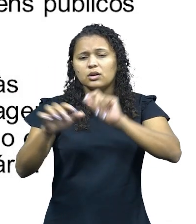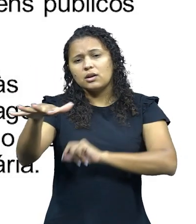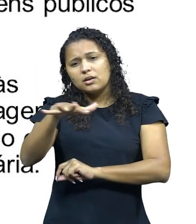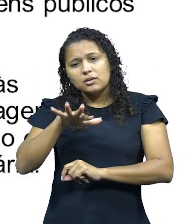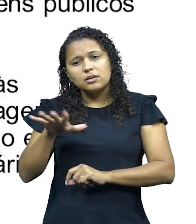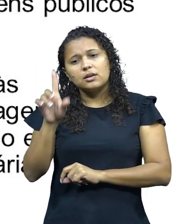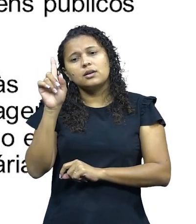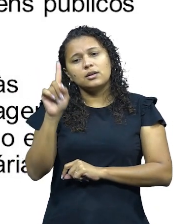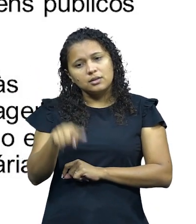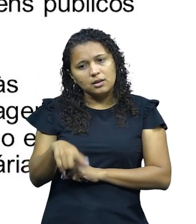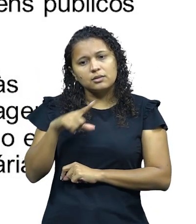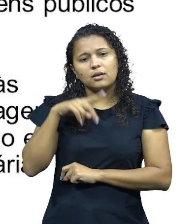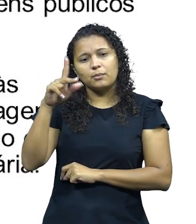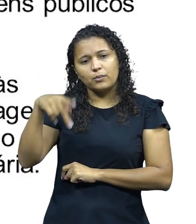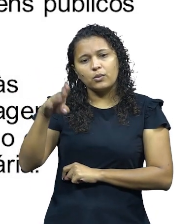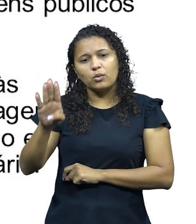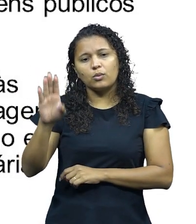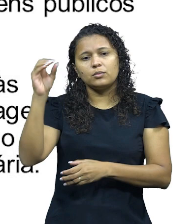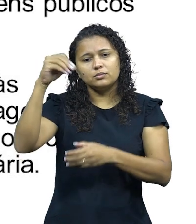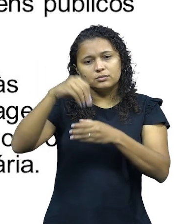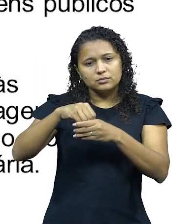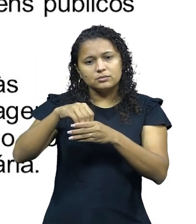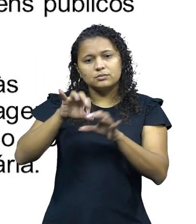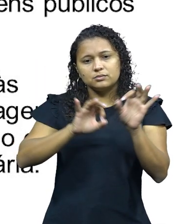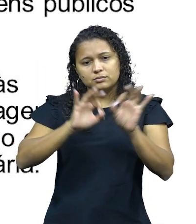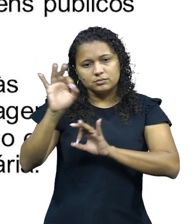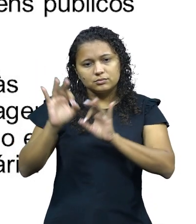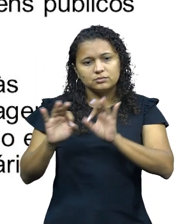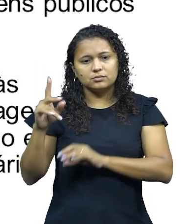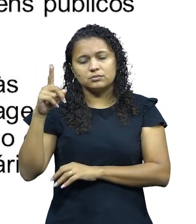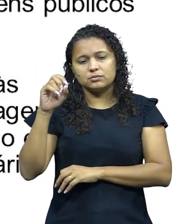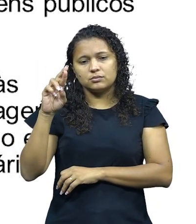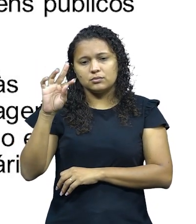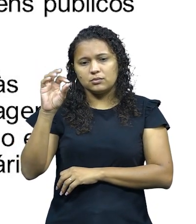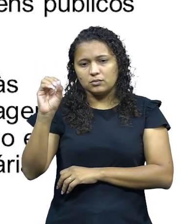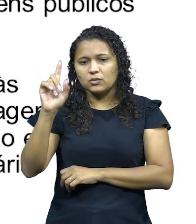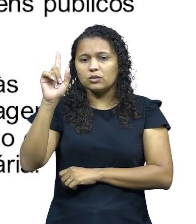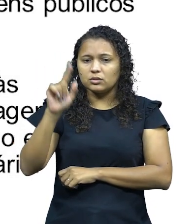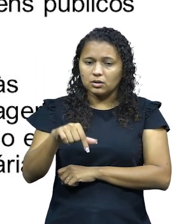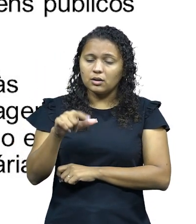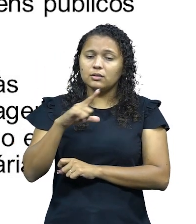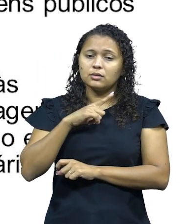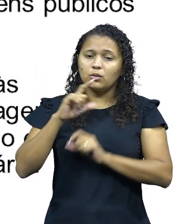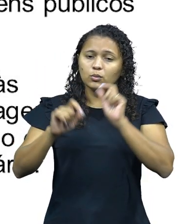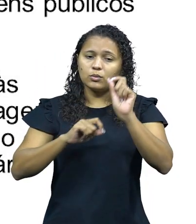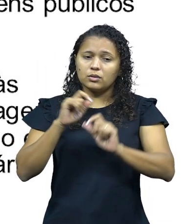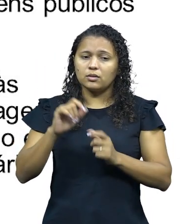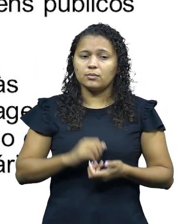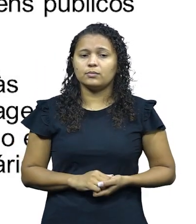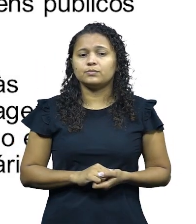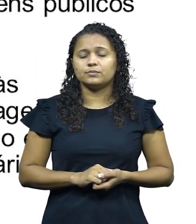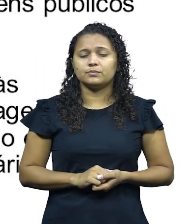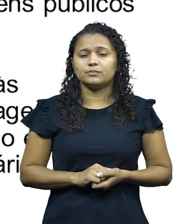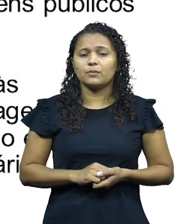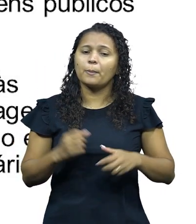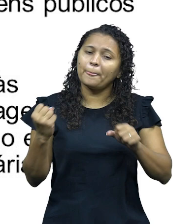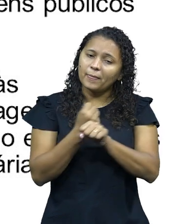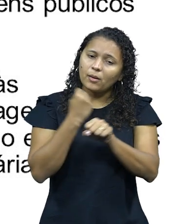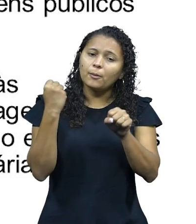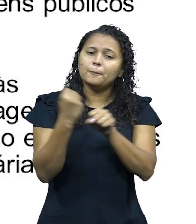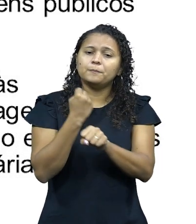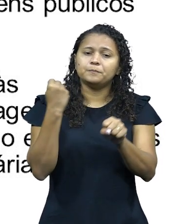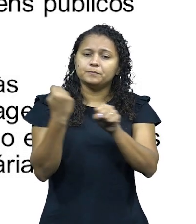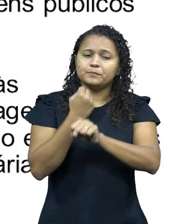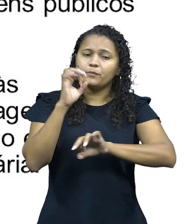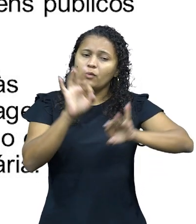uma parte dos bens públicos que compõem o porto organizado. O porto organizado, ele é construído